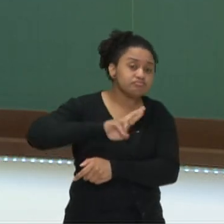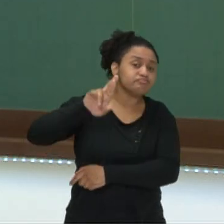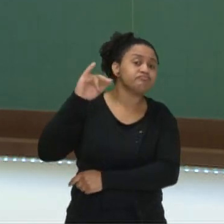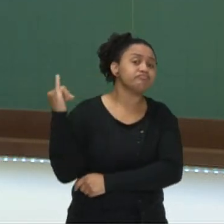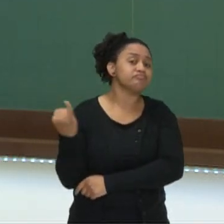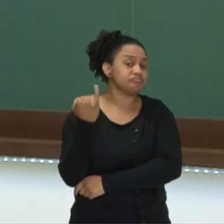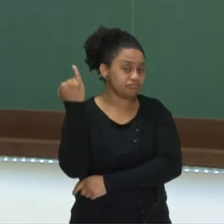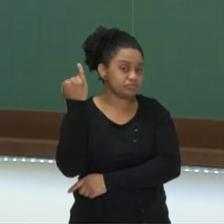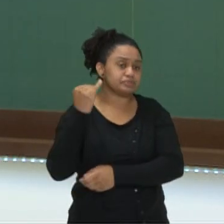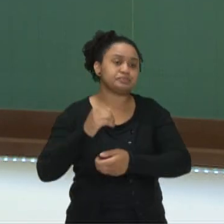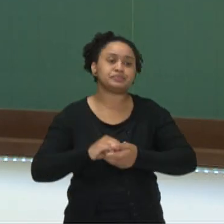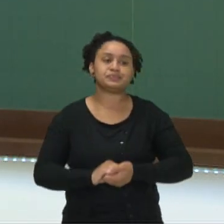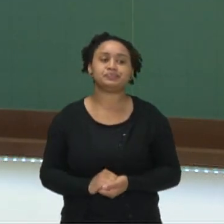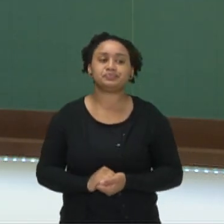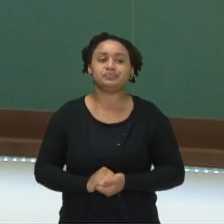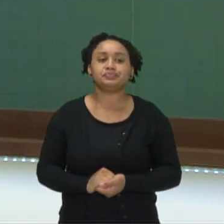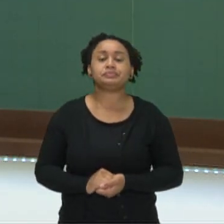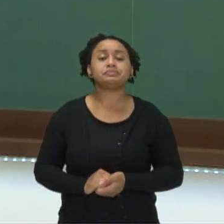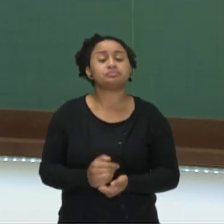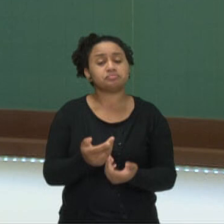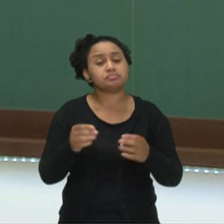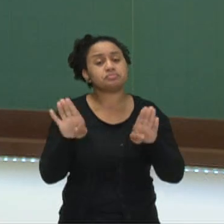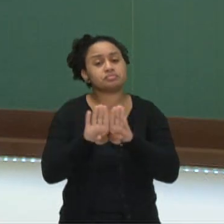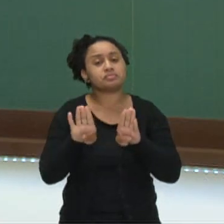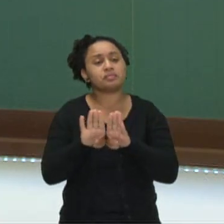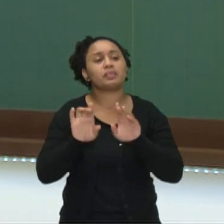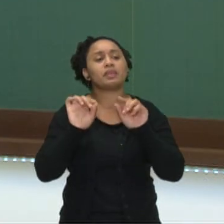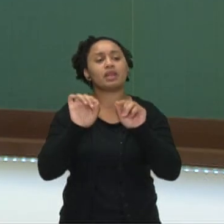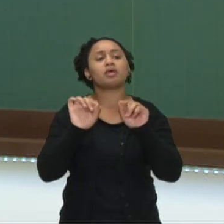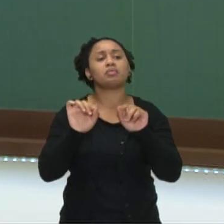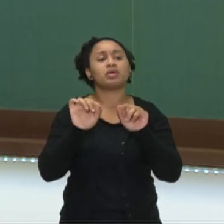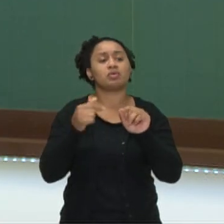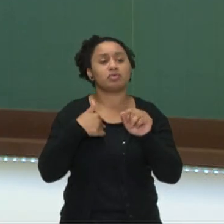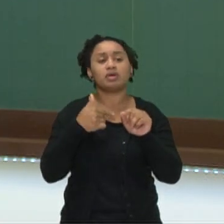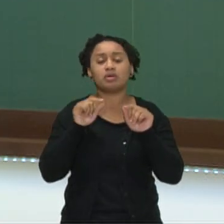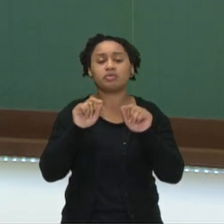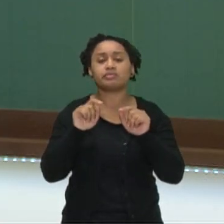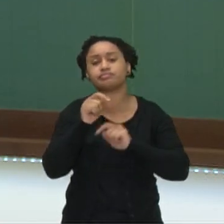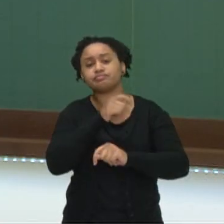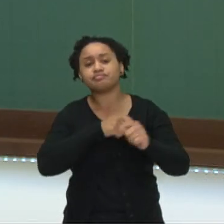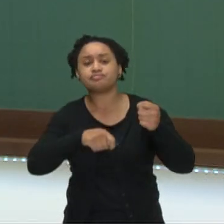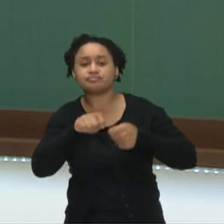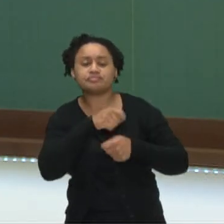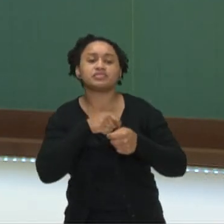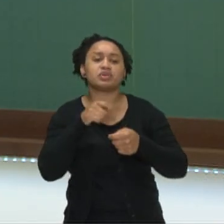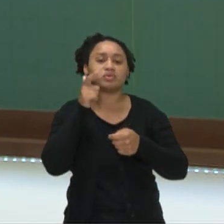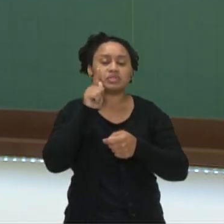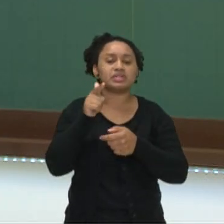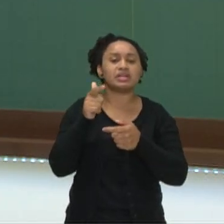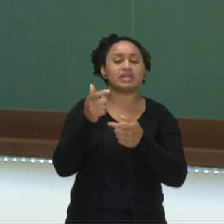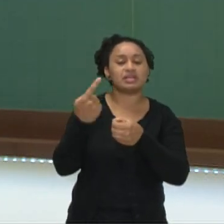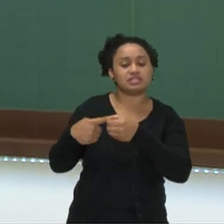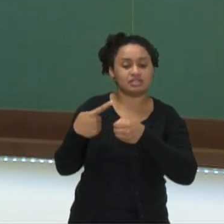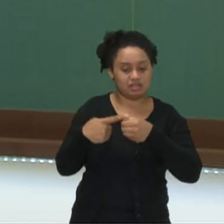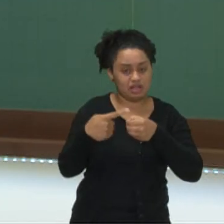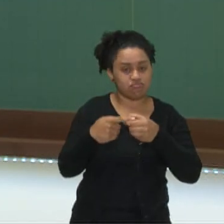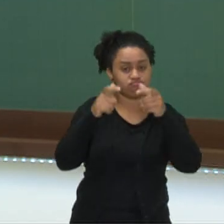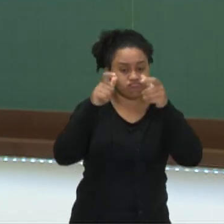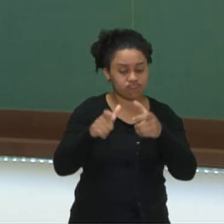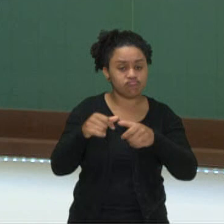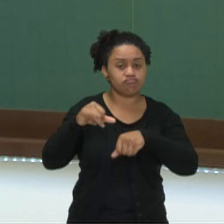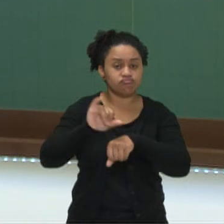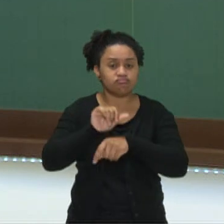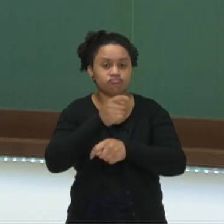importante, entendeu? E também para administrar a cidade, um centro administrativo. Muita coisa você vai passar